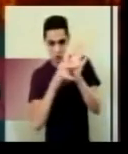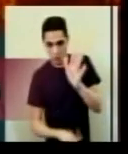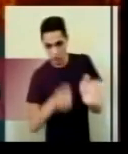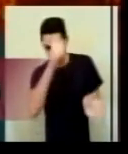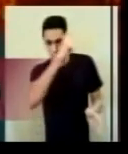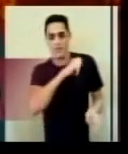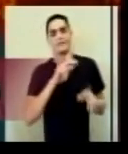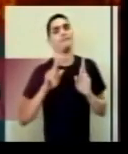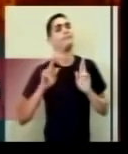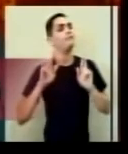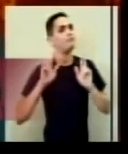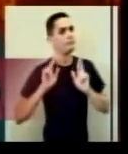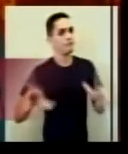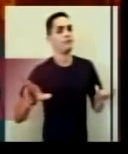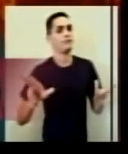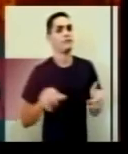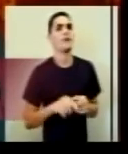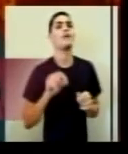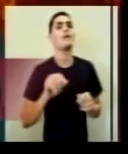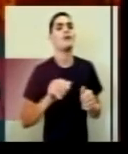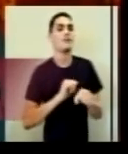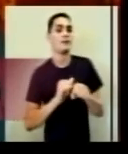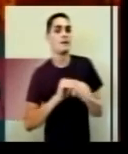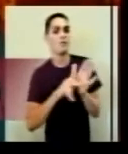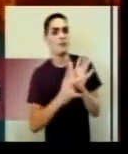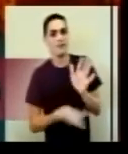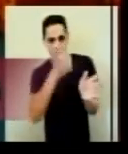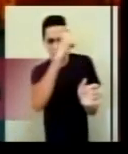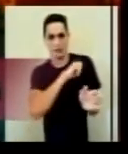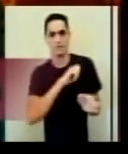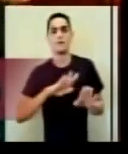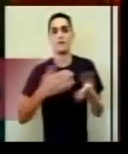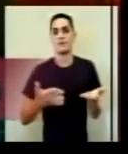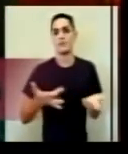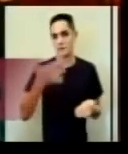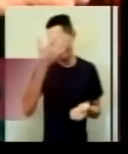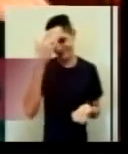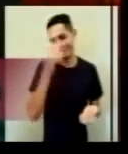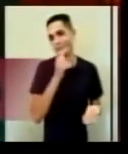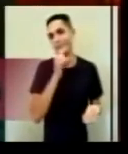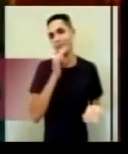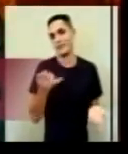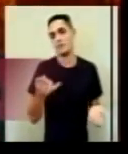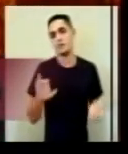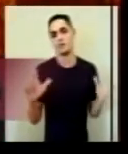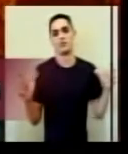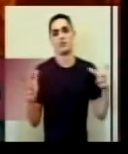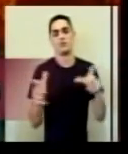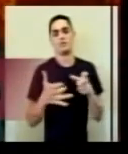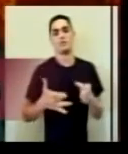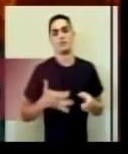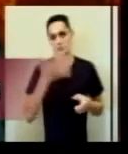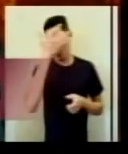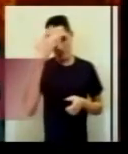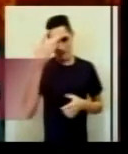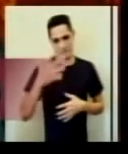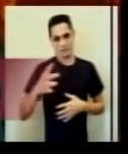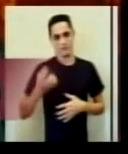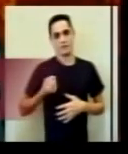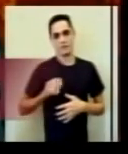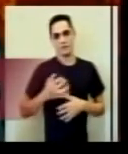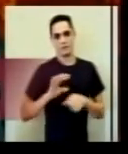bem. Mas a estratégia de Rio Preto é diferente. A estratégia de Rio Preto é que a